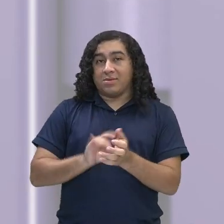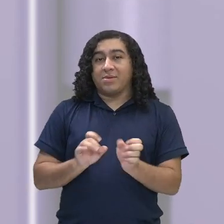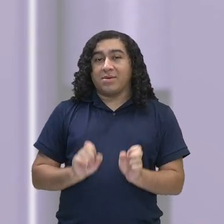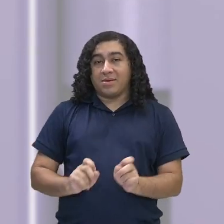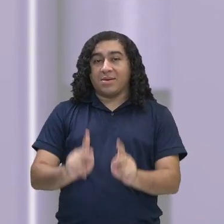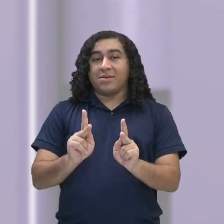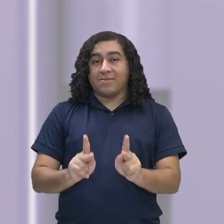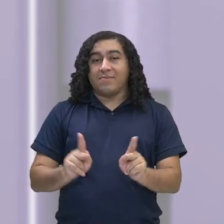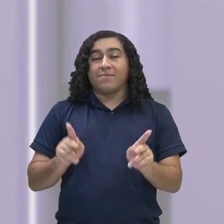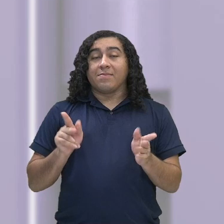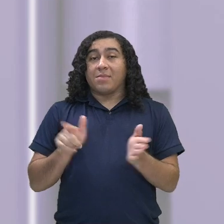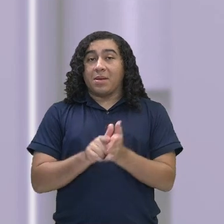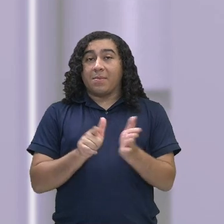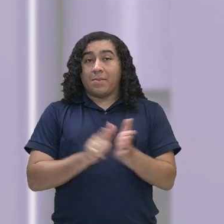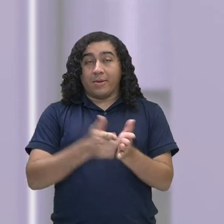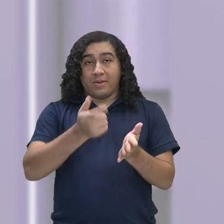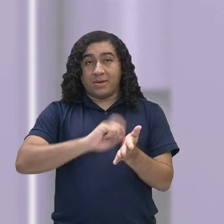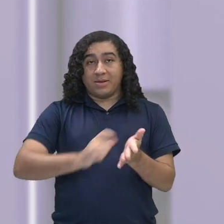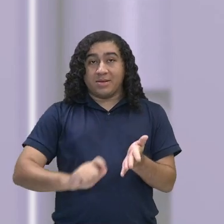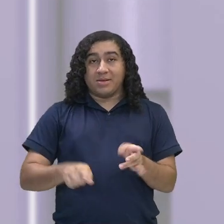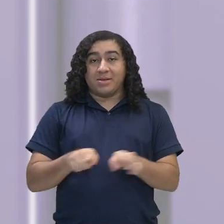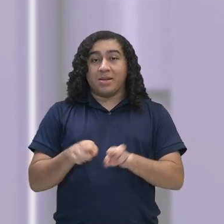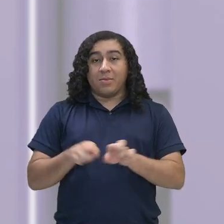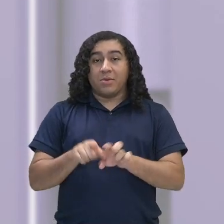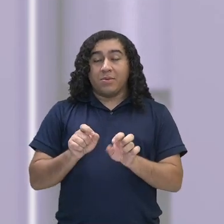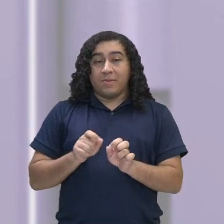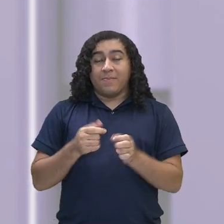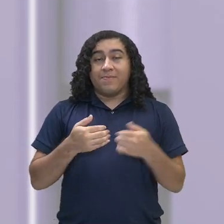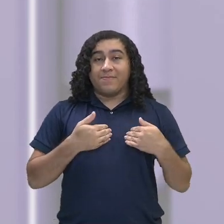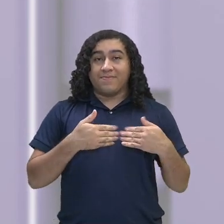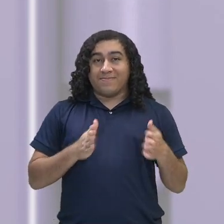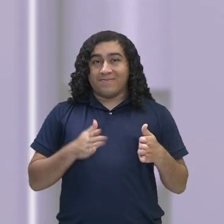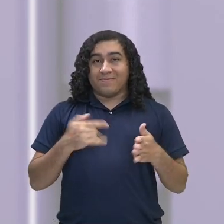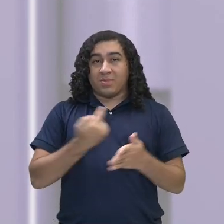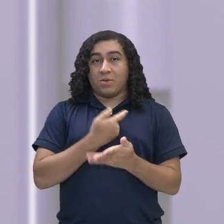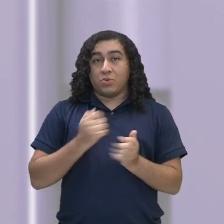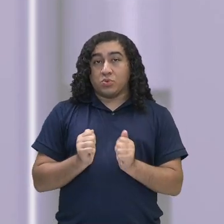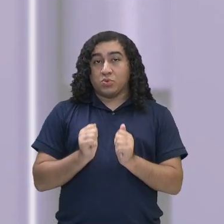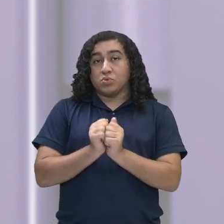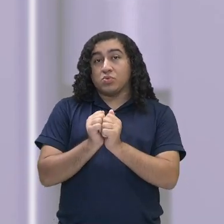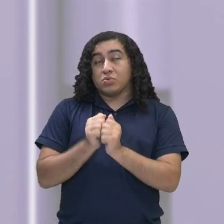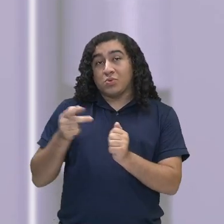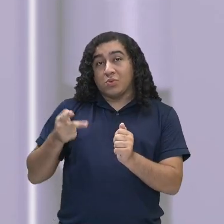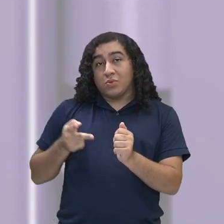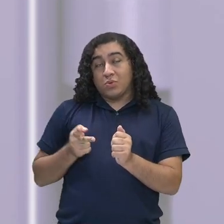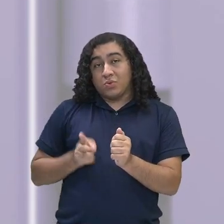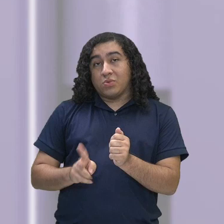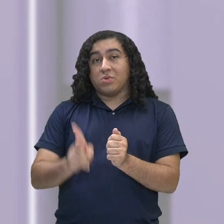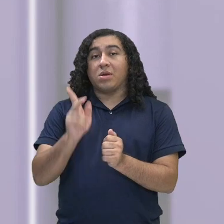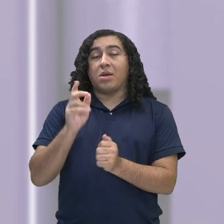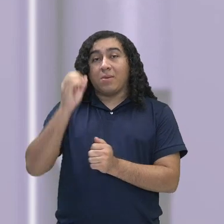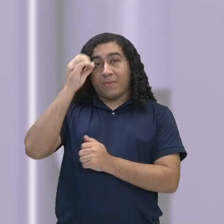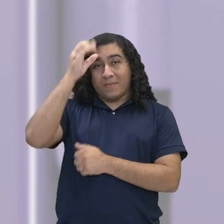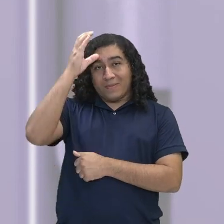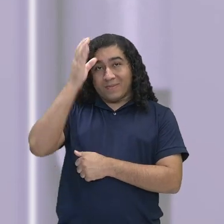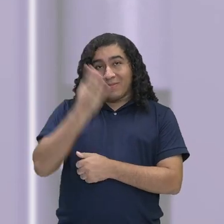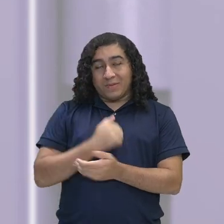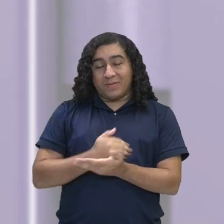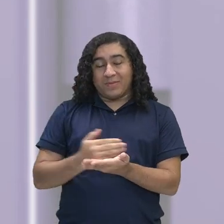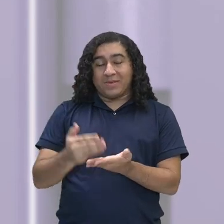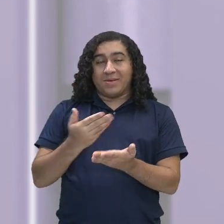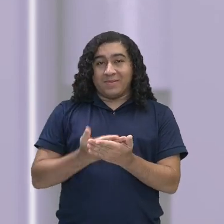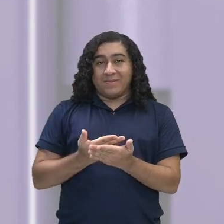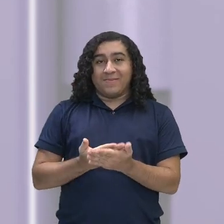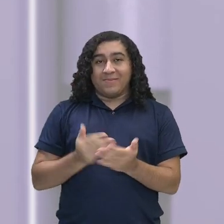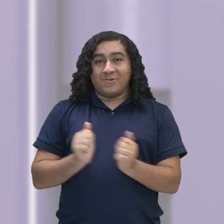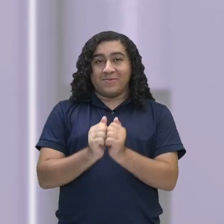Papel, caneta e abertura de coração para juntos e juntas podermos construir uma boa aula. Então, vamos que vamos